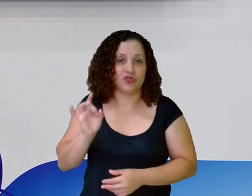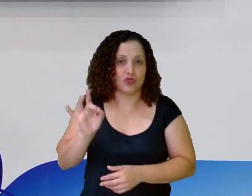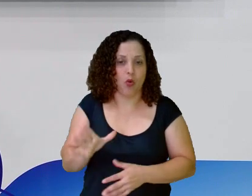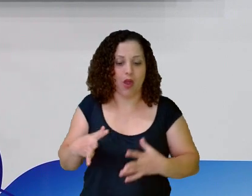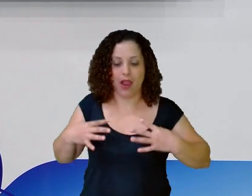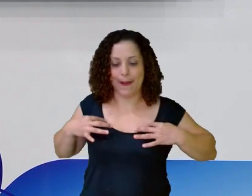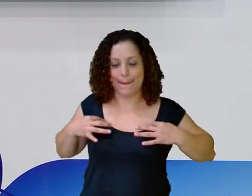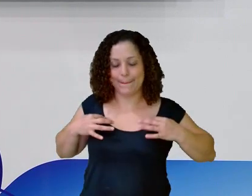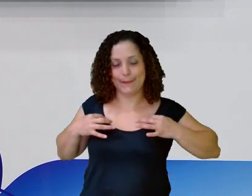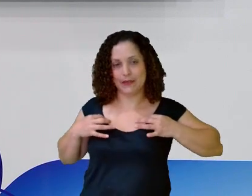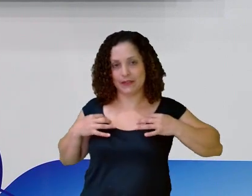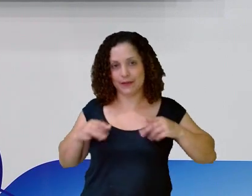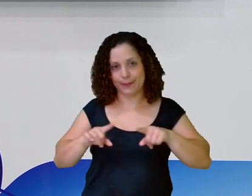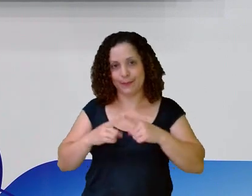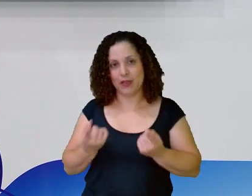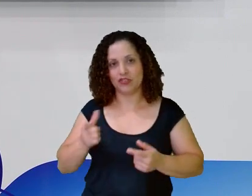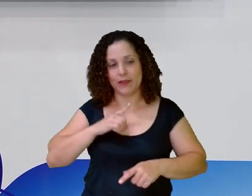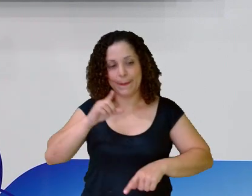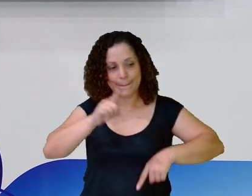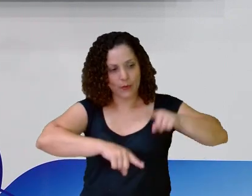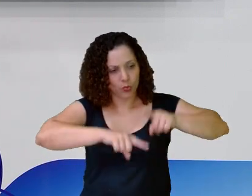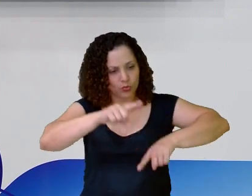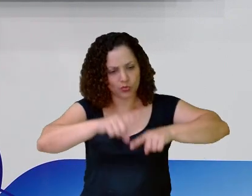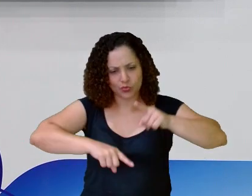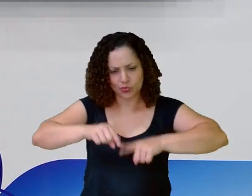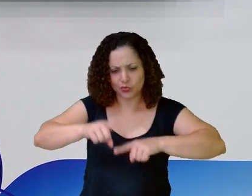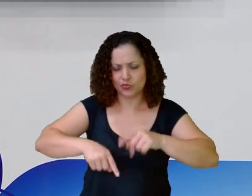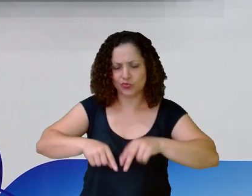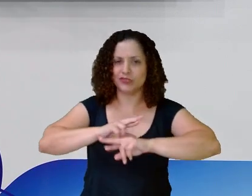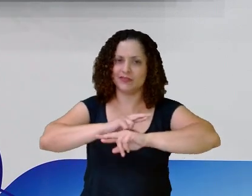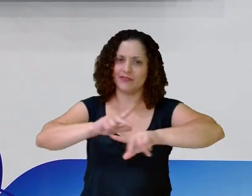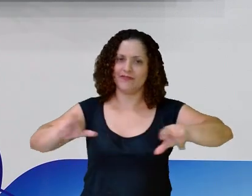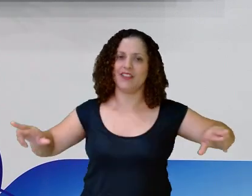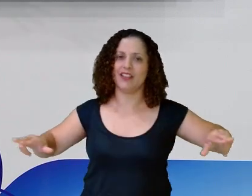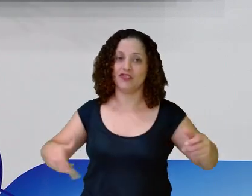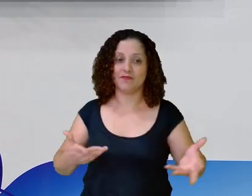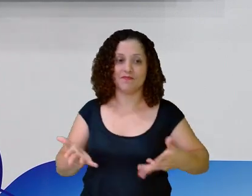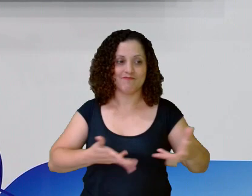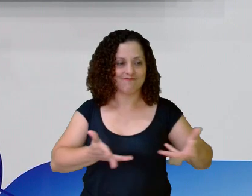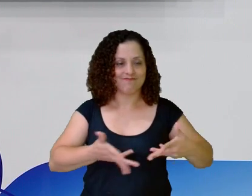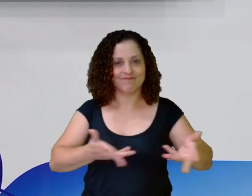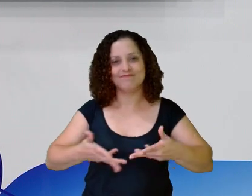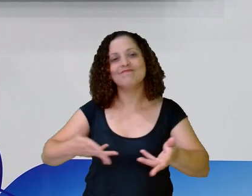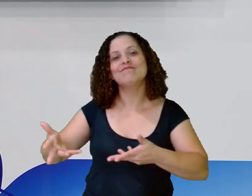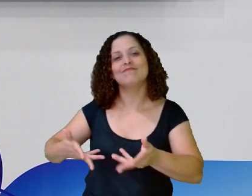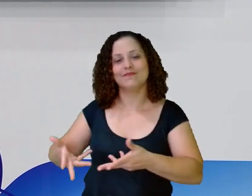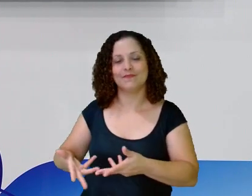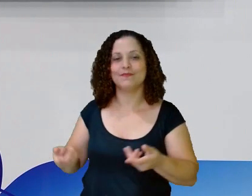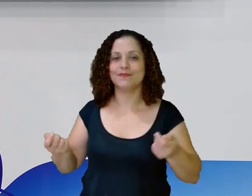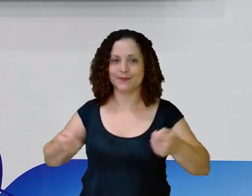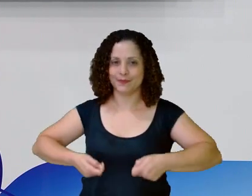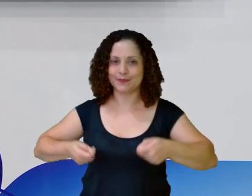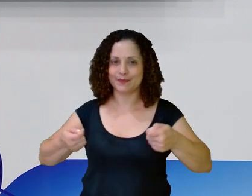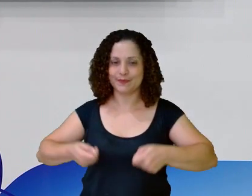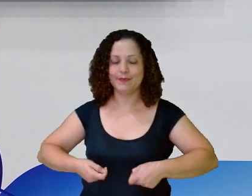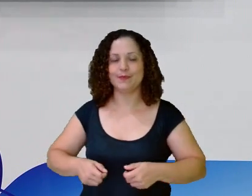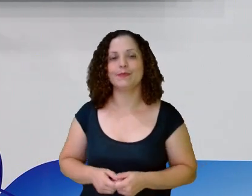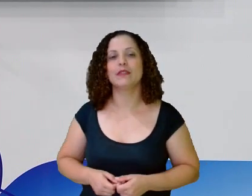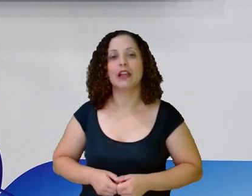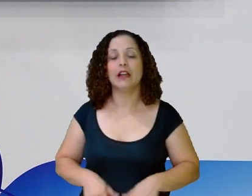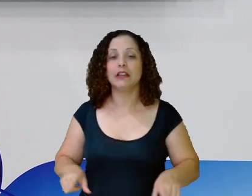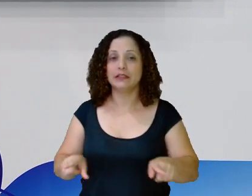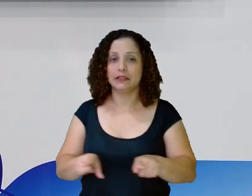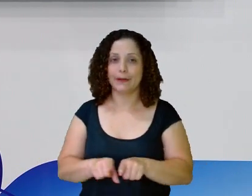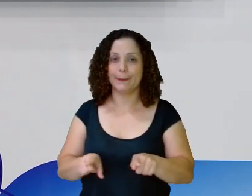tem vários produtos na loja de outras estampas e ele produz em grande quantidade. Então isso precisa também ser produzido e